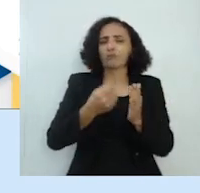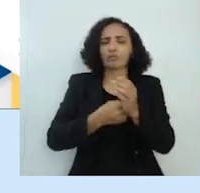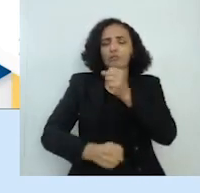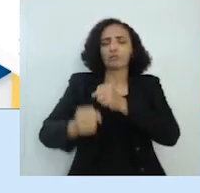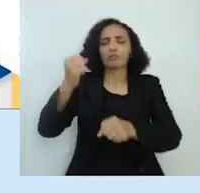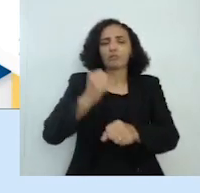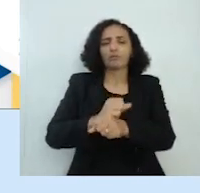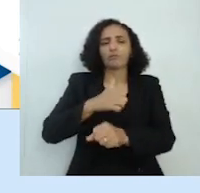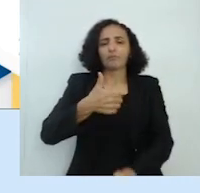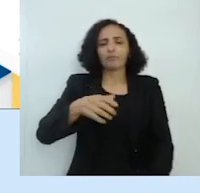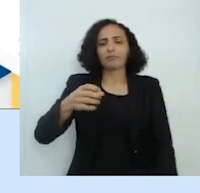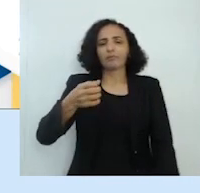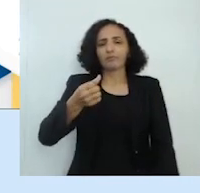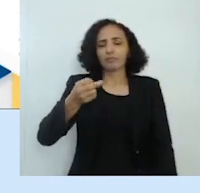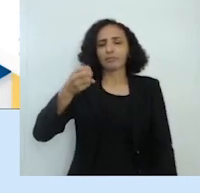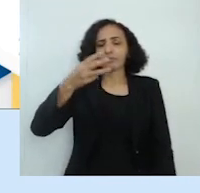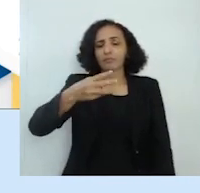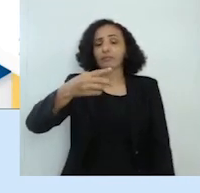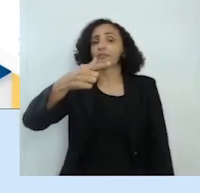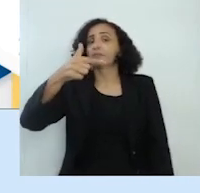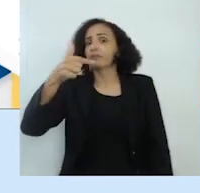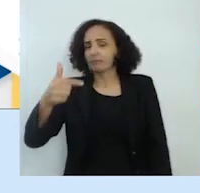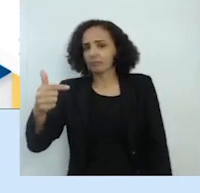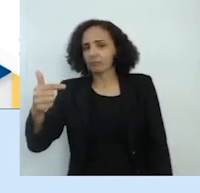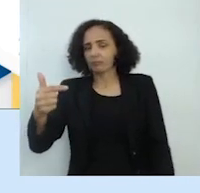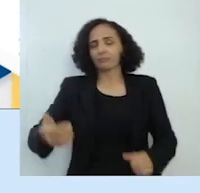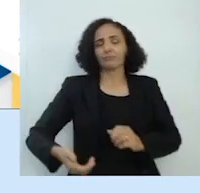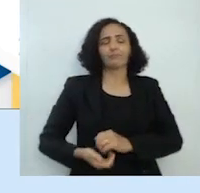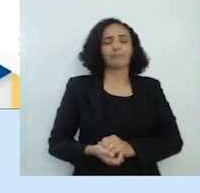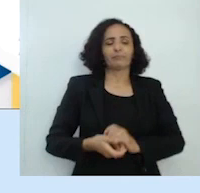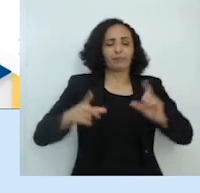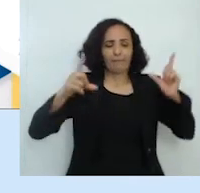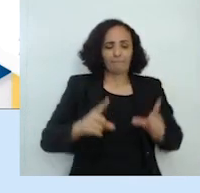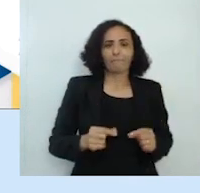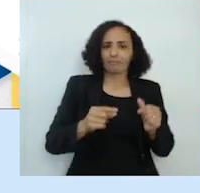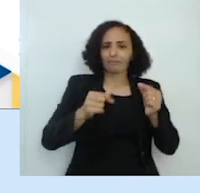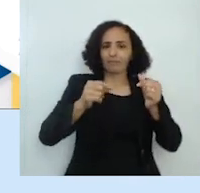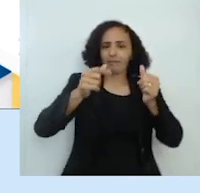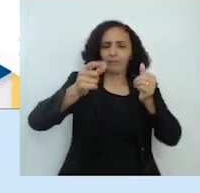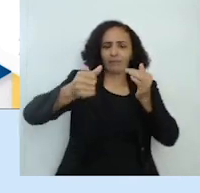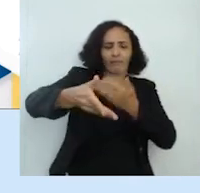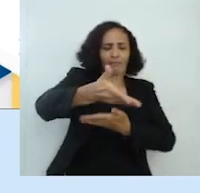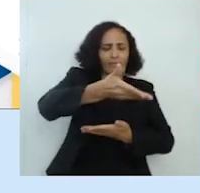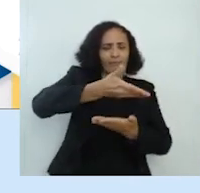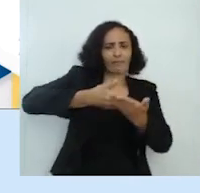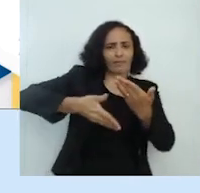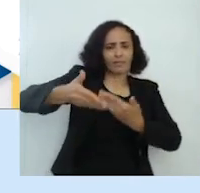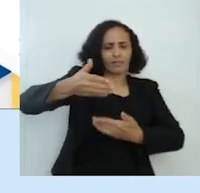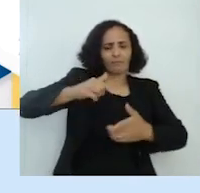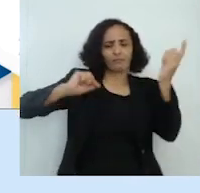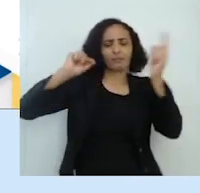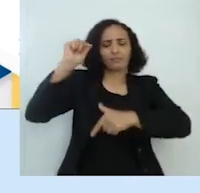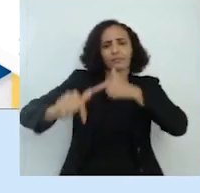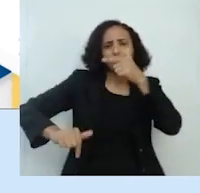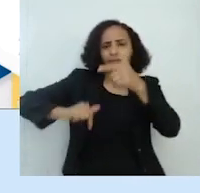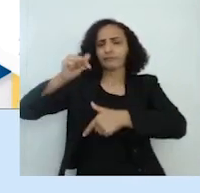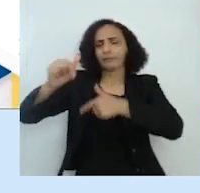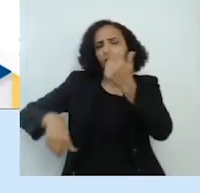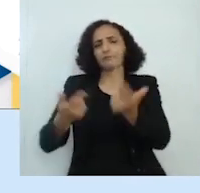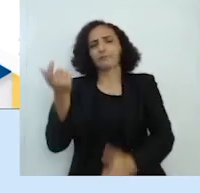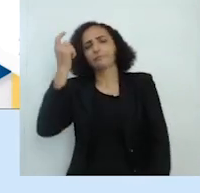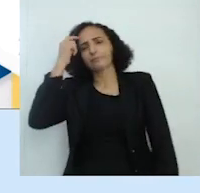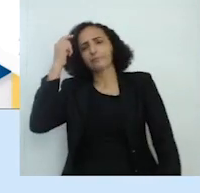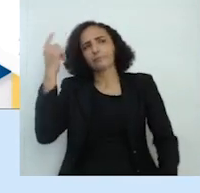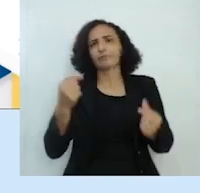a 1704. Mas o capitalismo, com suas relações de trabalho na produção capitalistas, o que